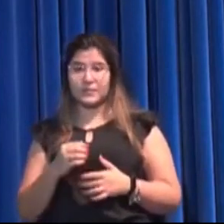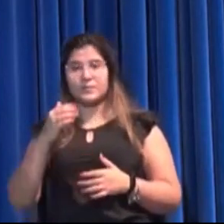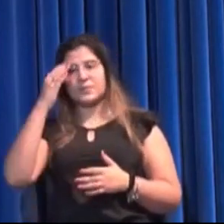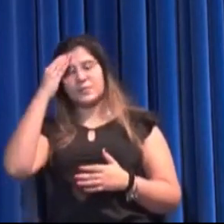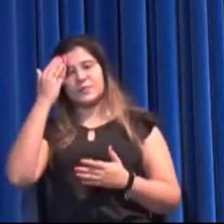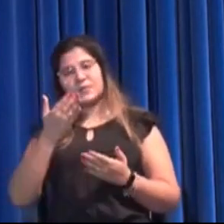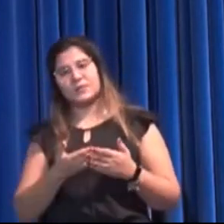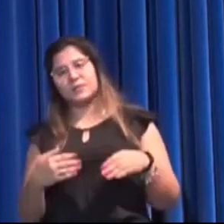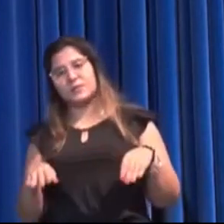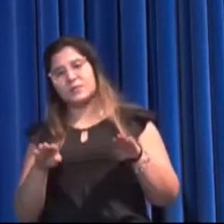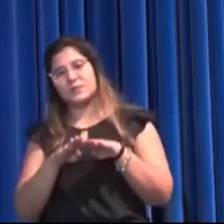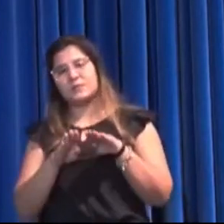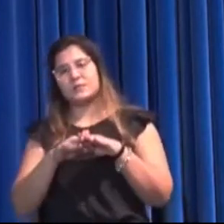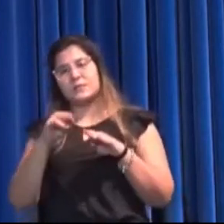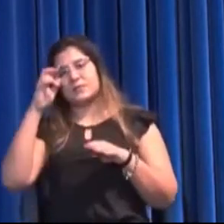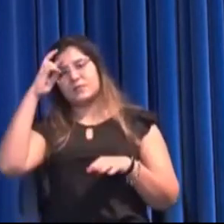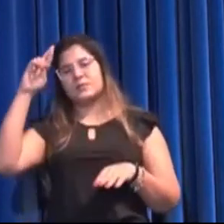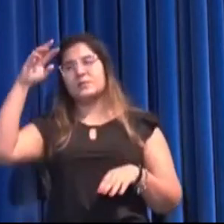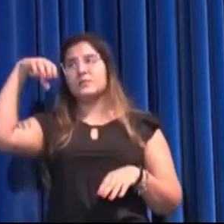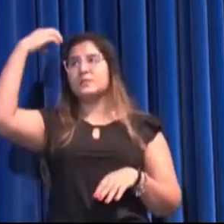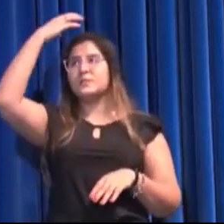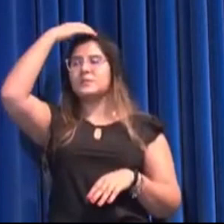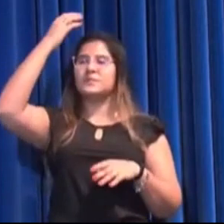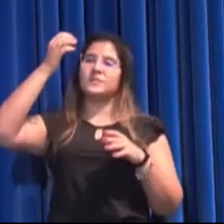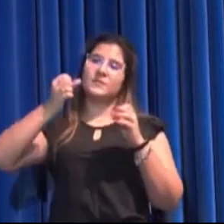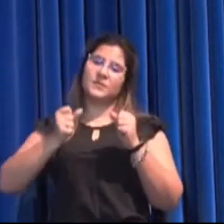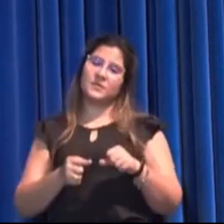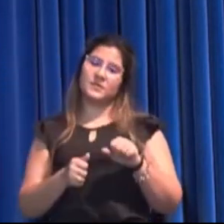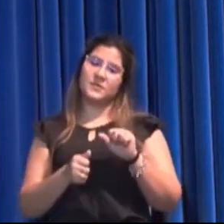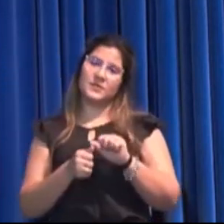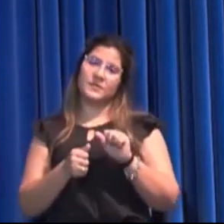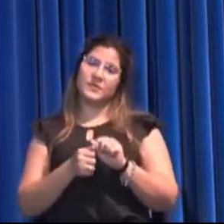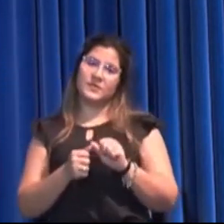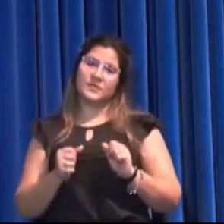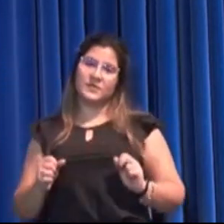também que o Senhor é soberano e poderoso para fazer